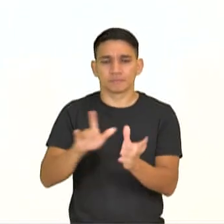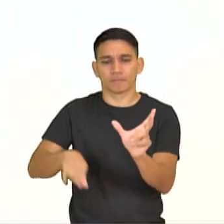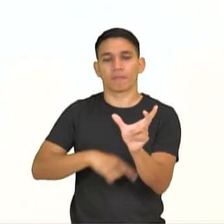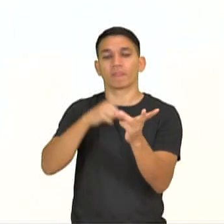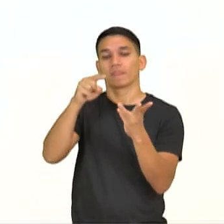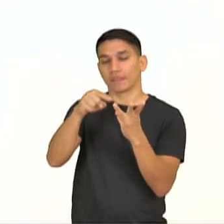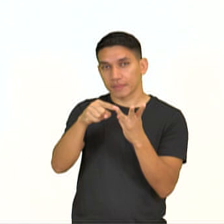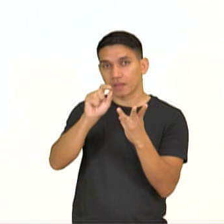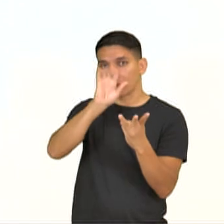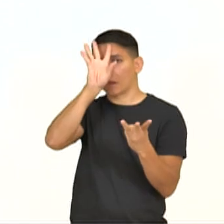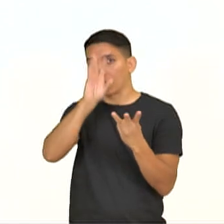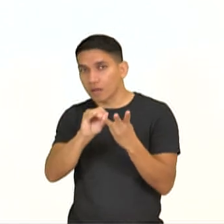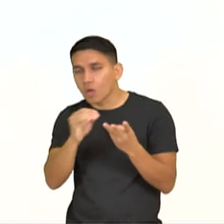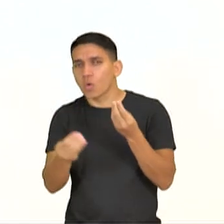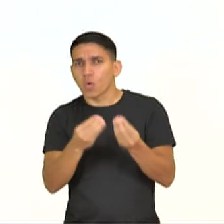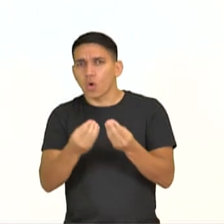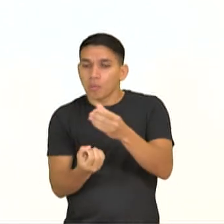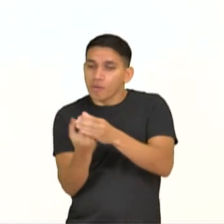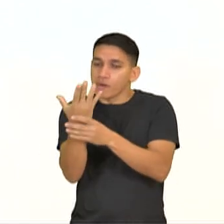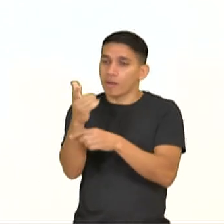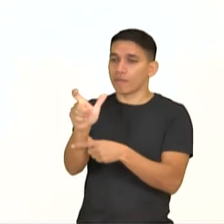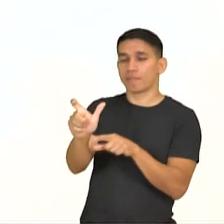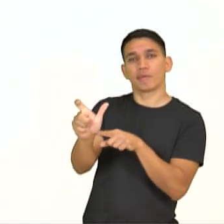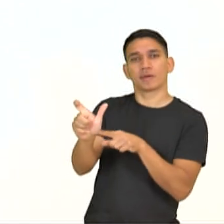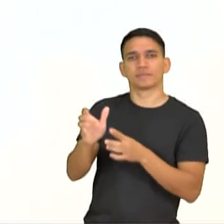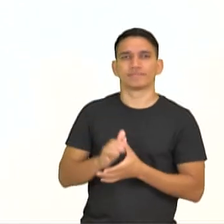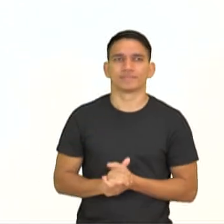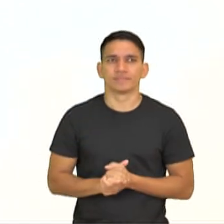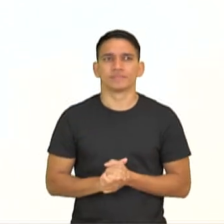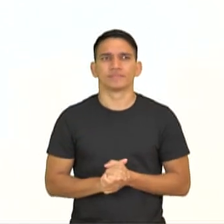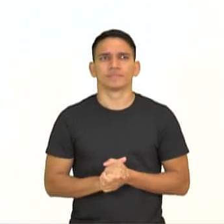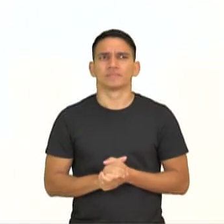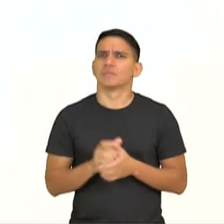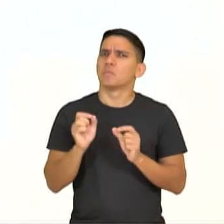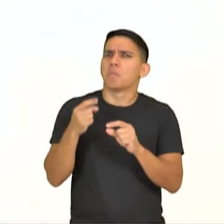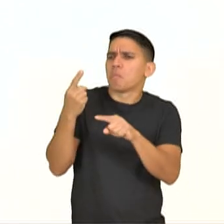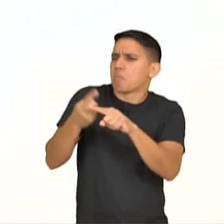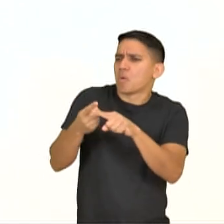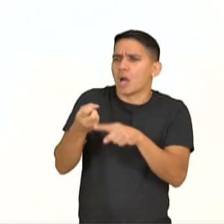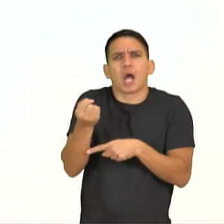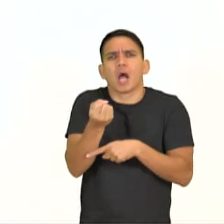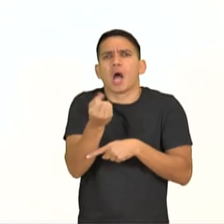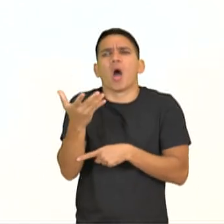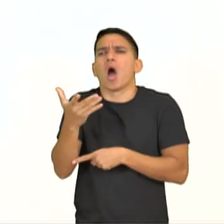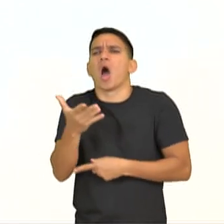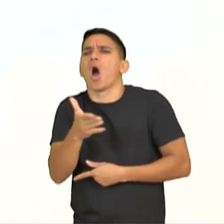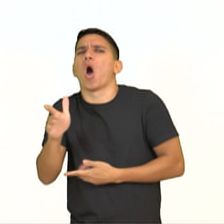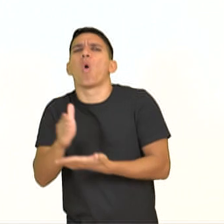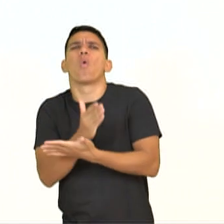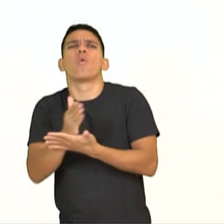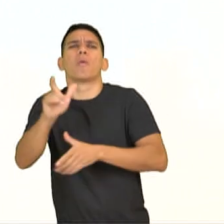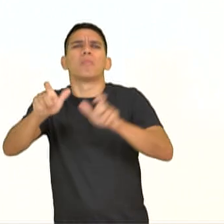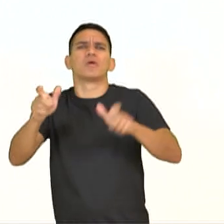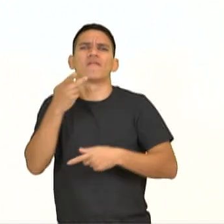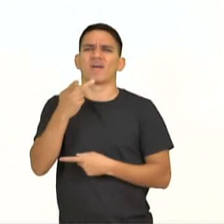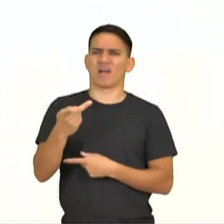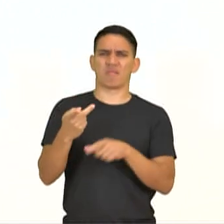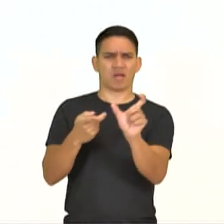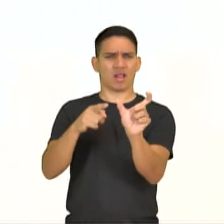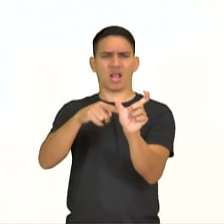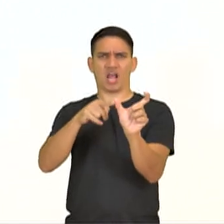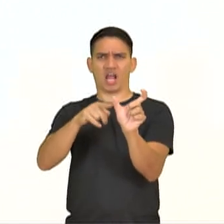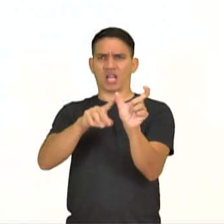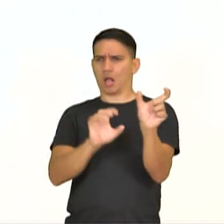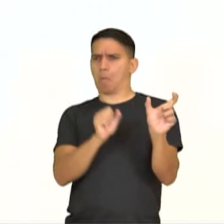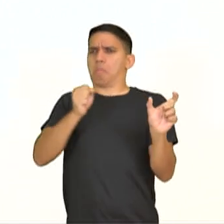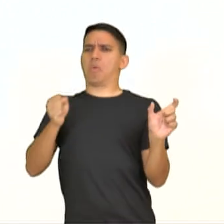processo de formação das palavras. Por que algumas pessoas dizem que as palavras têm poder? Você concorda